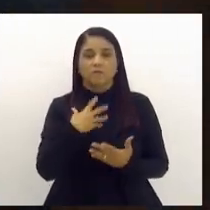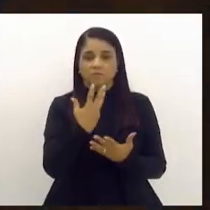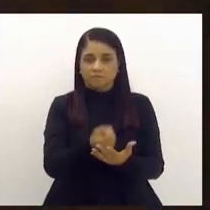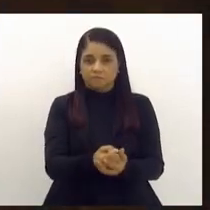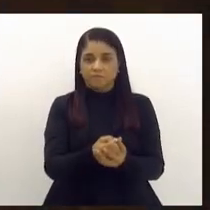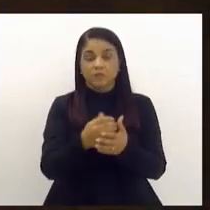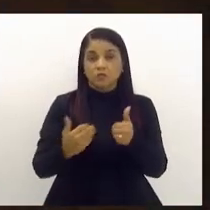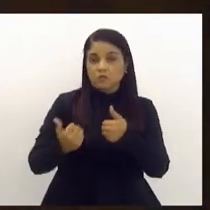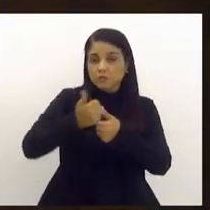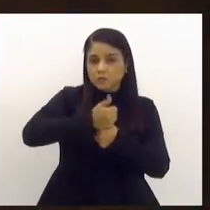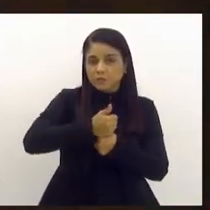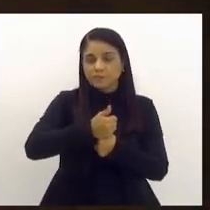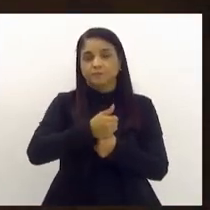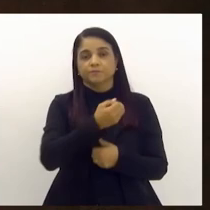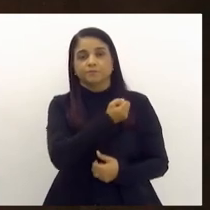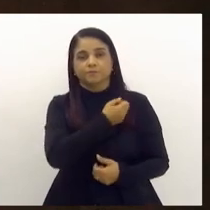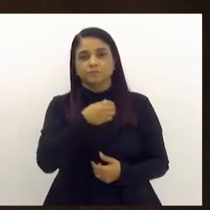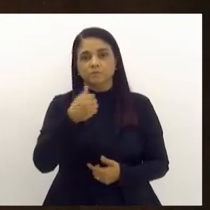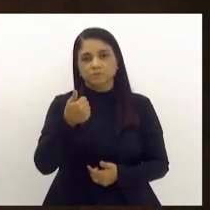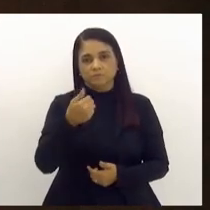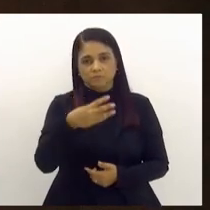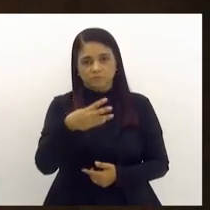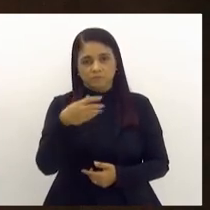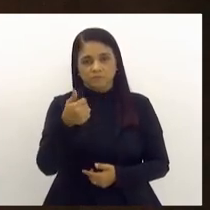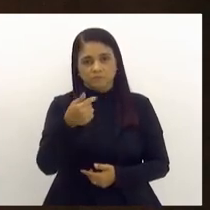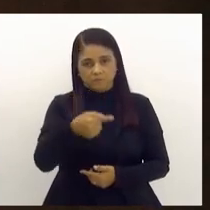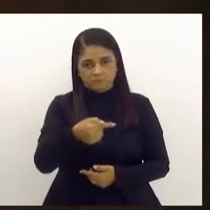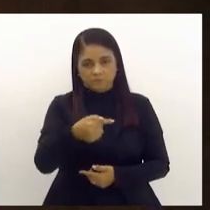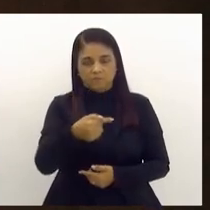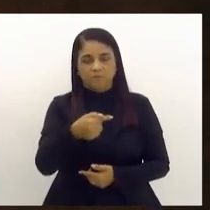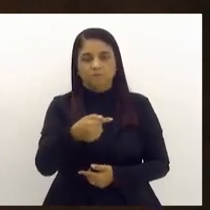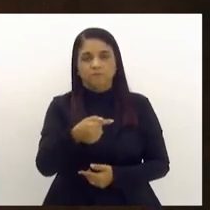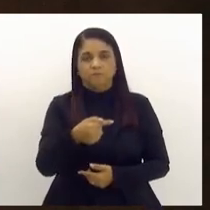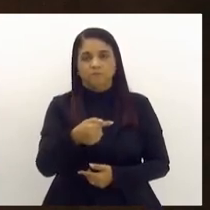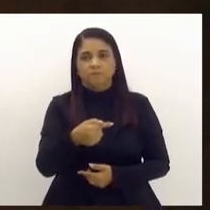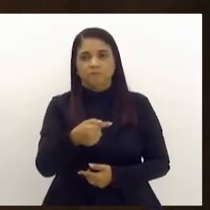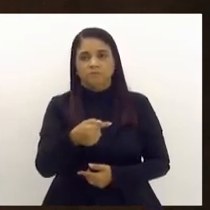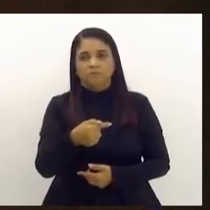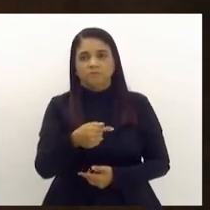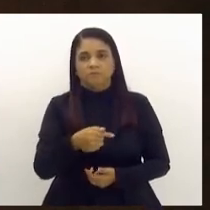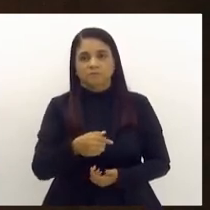Favorável com subemendas, emendas números 14 e 17.